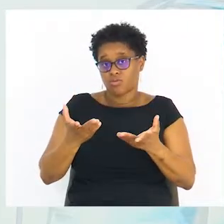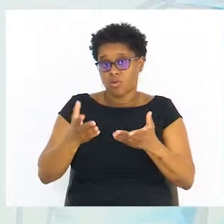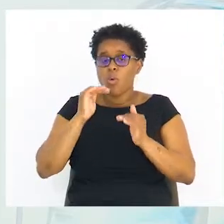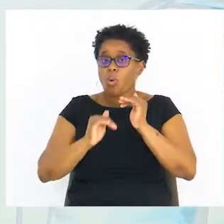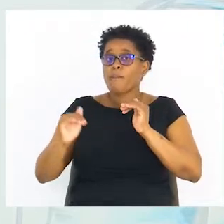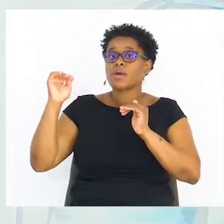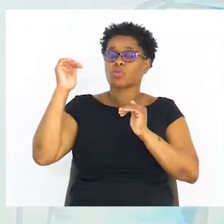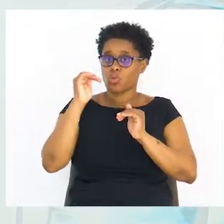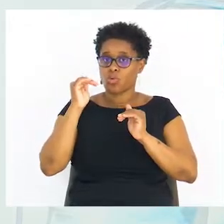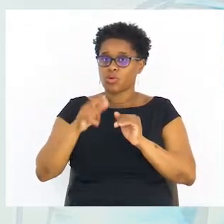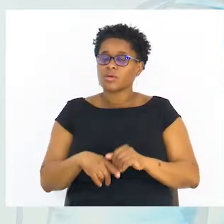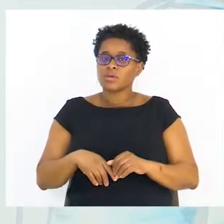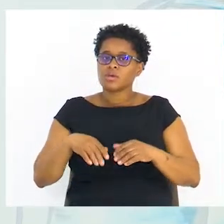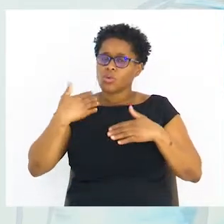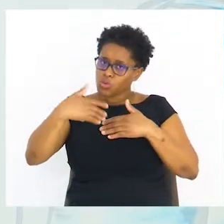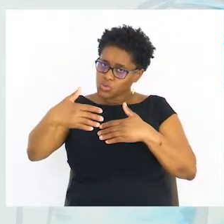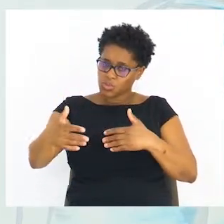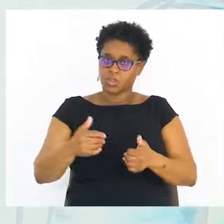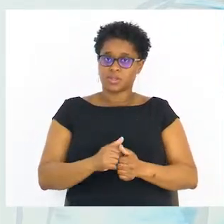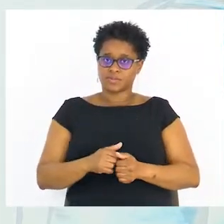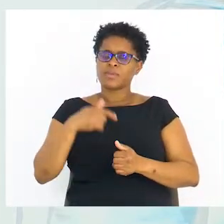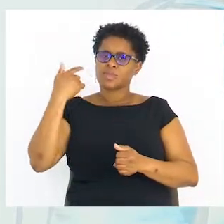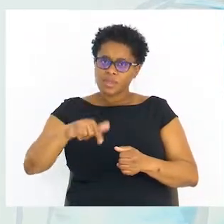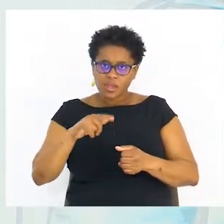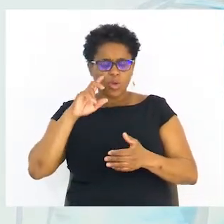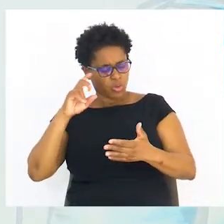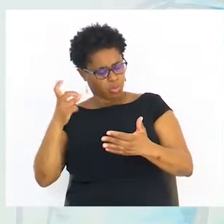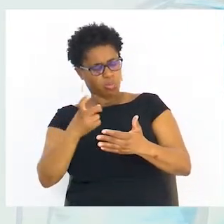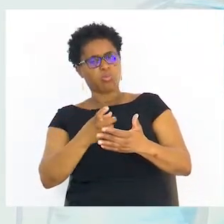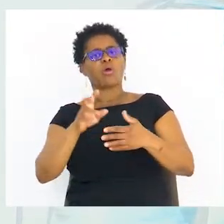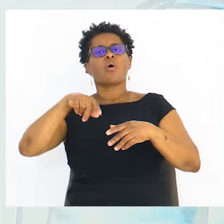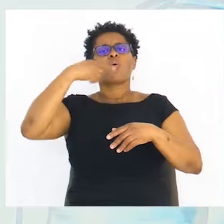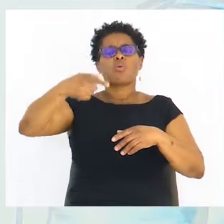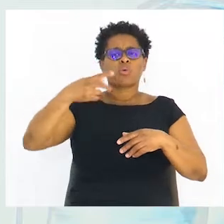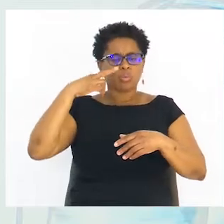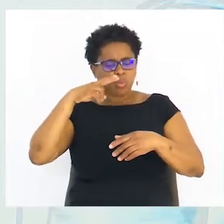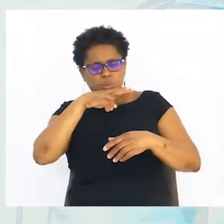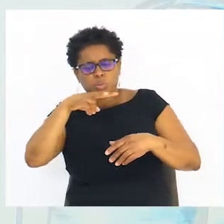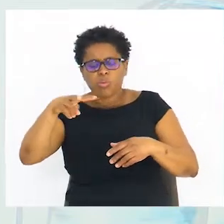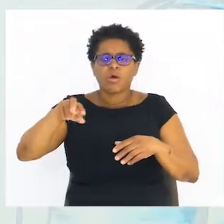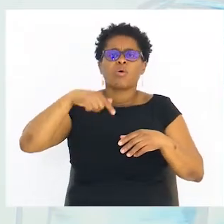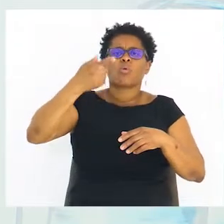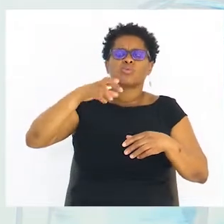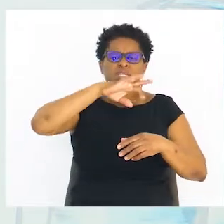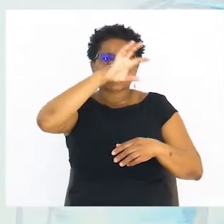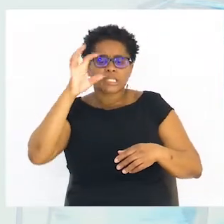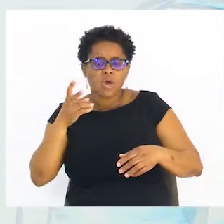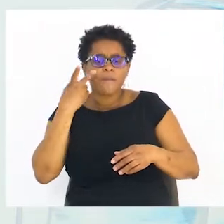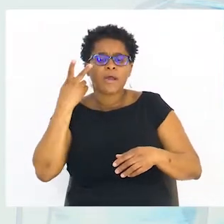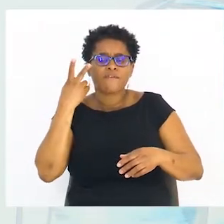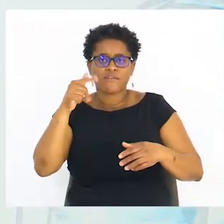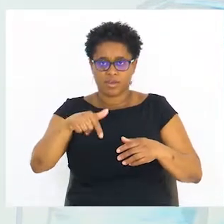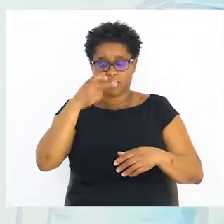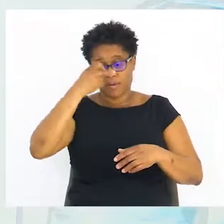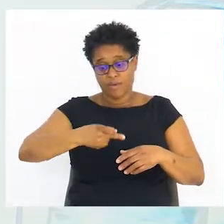população aumentou e, consequentemente, tinham que procurar outras regiões para